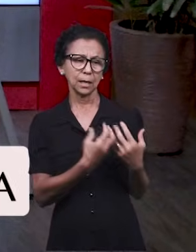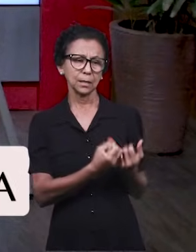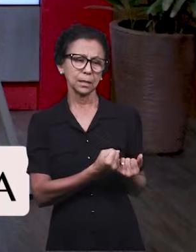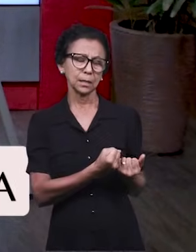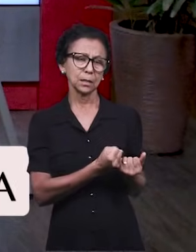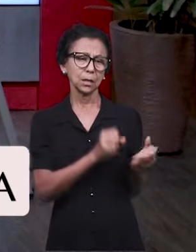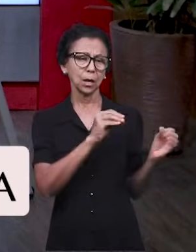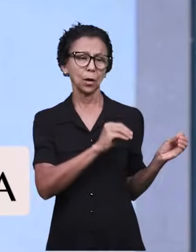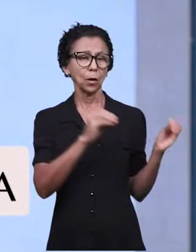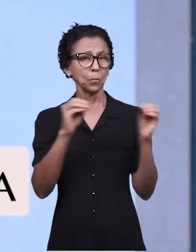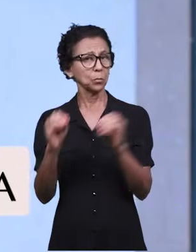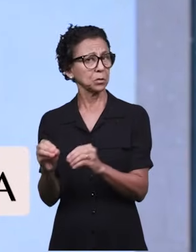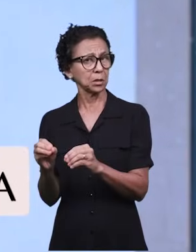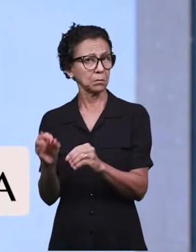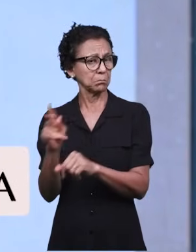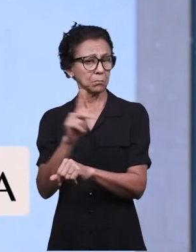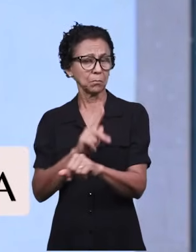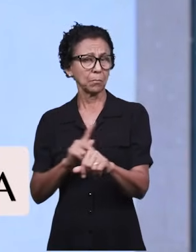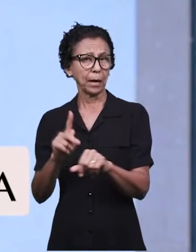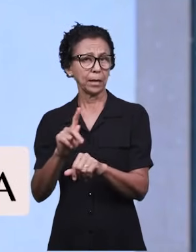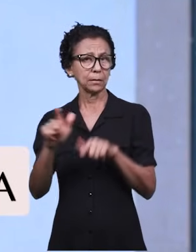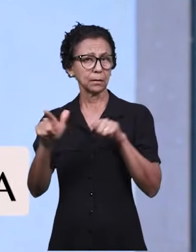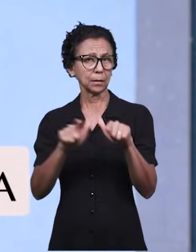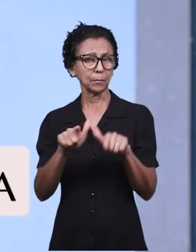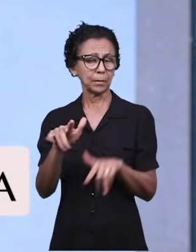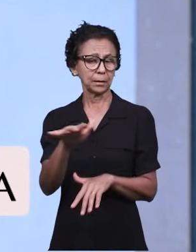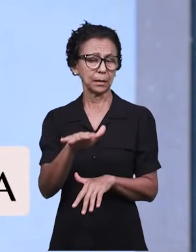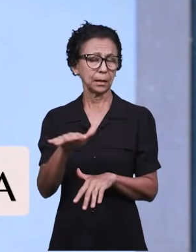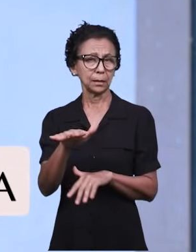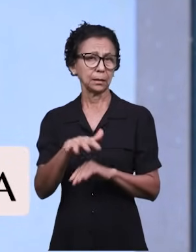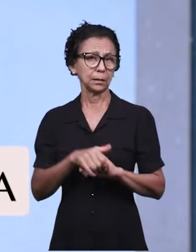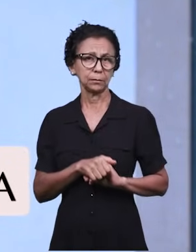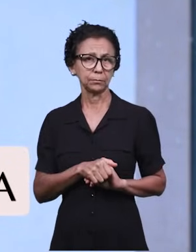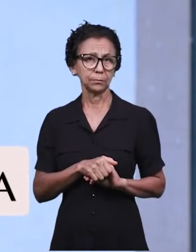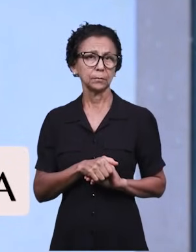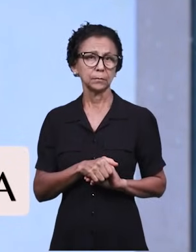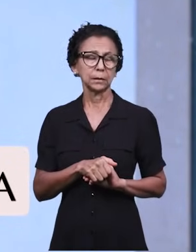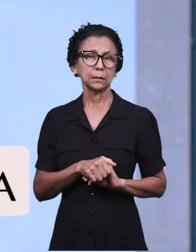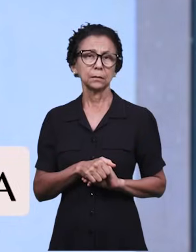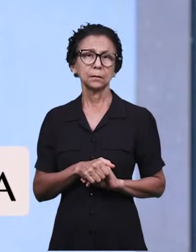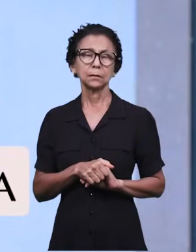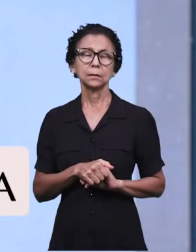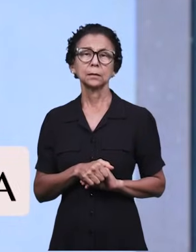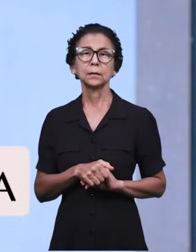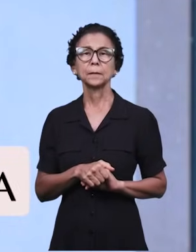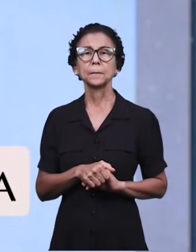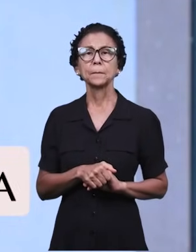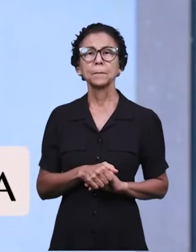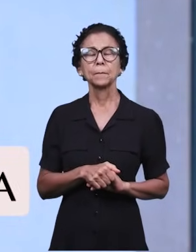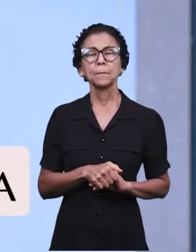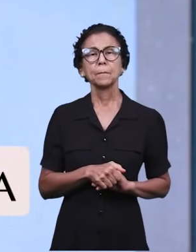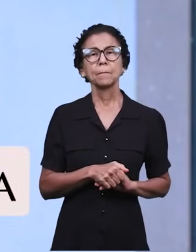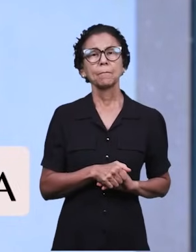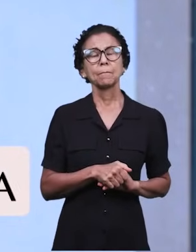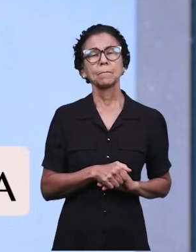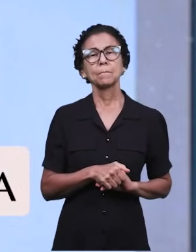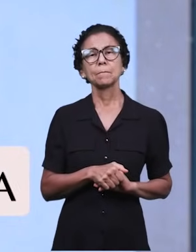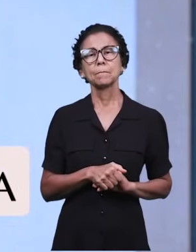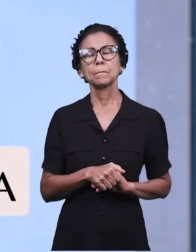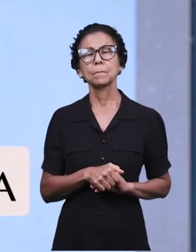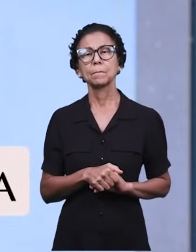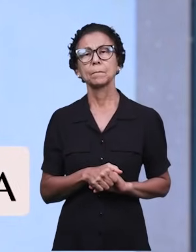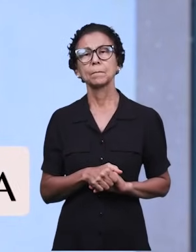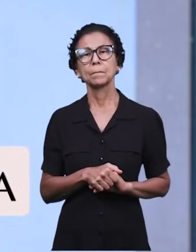um determinado país, para servir naquela embaixada ou naquele consulado, somente após conseguir